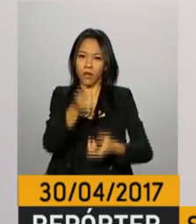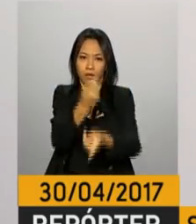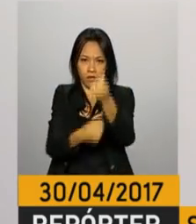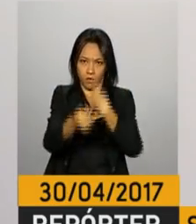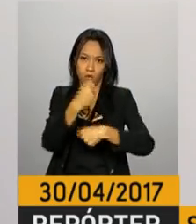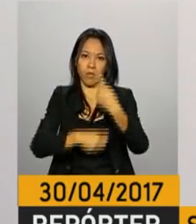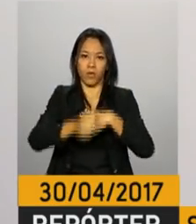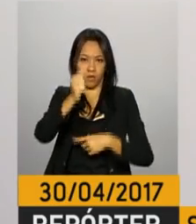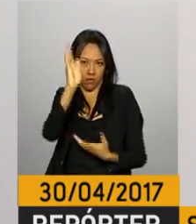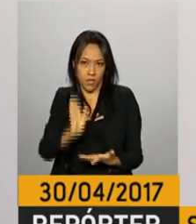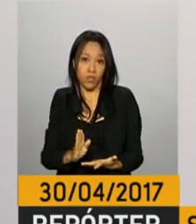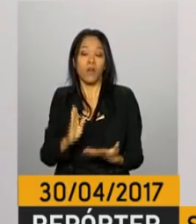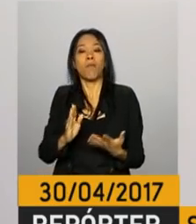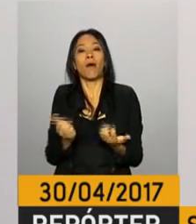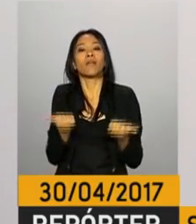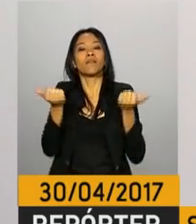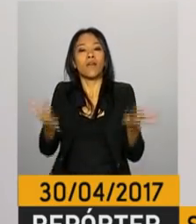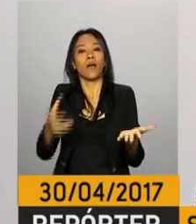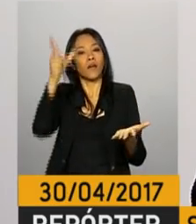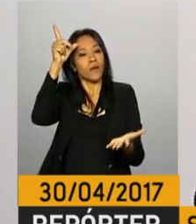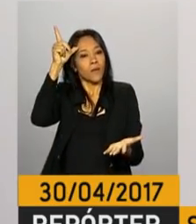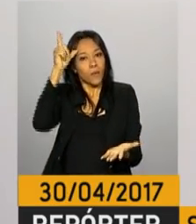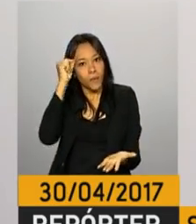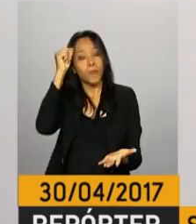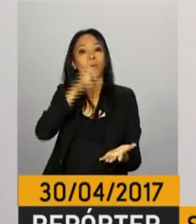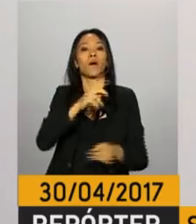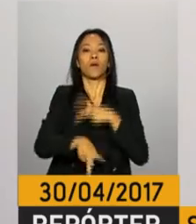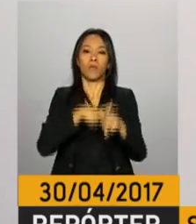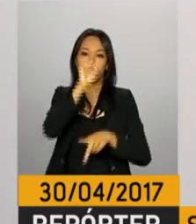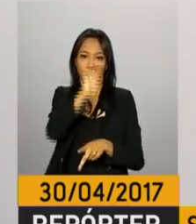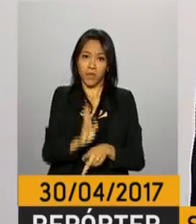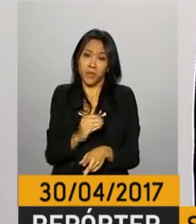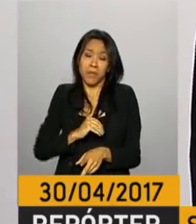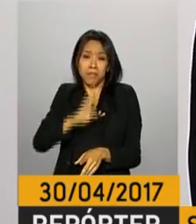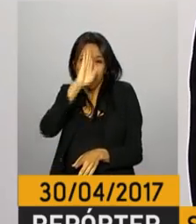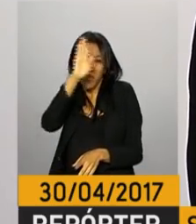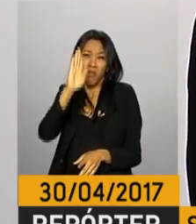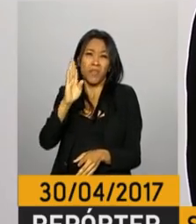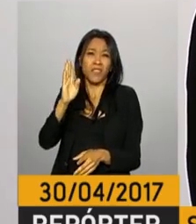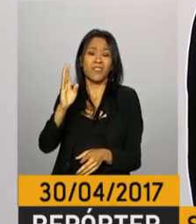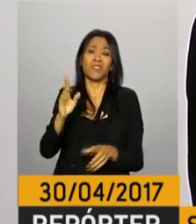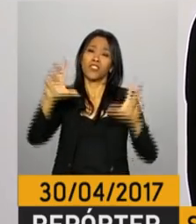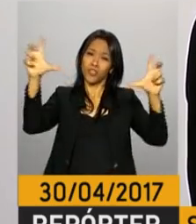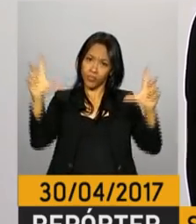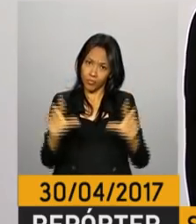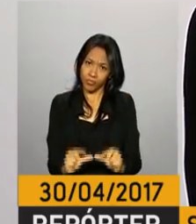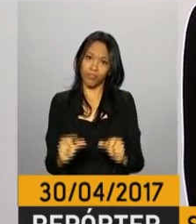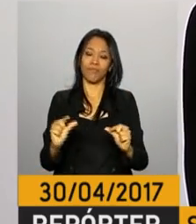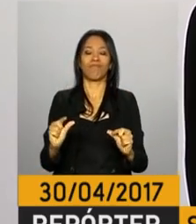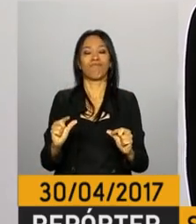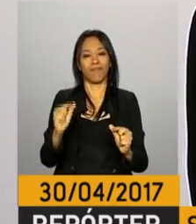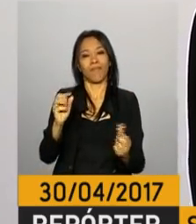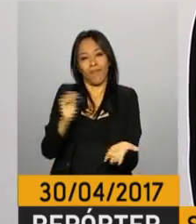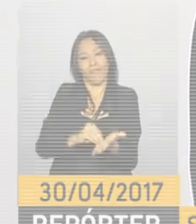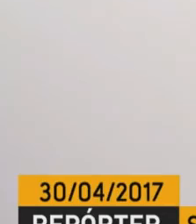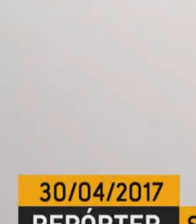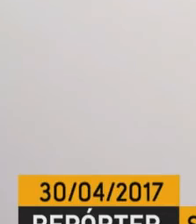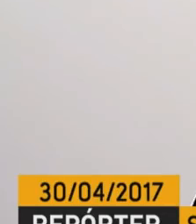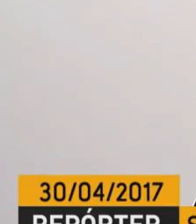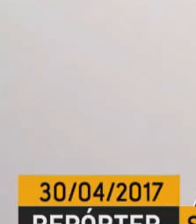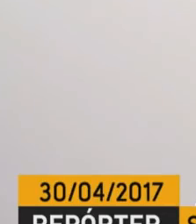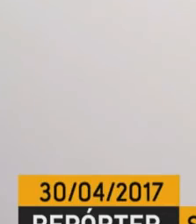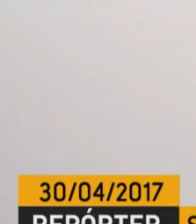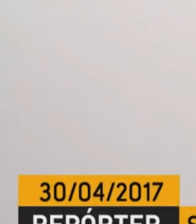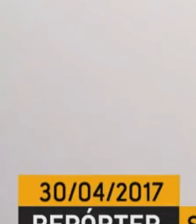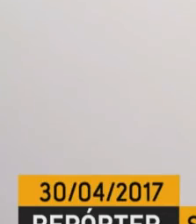a tranquilidade de todo o povo brasileiro e, especialmente, eliminar o desemprego que aflige a muitos neste momento. Por